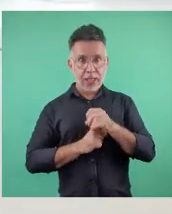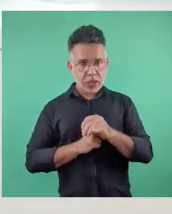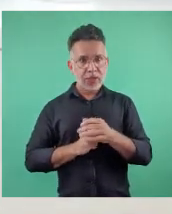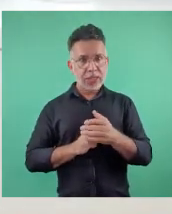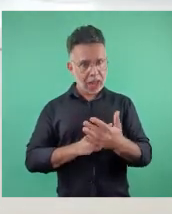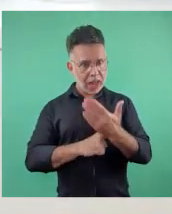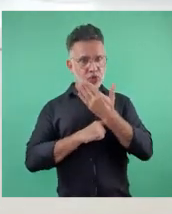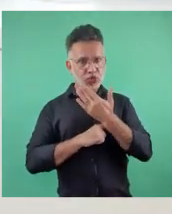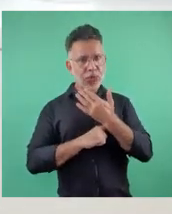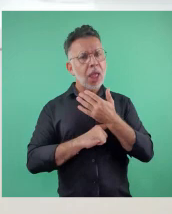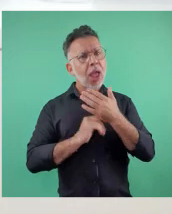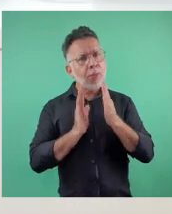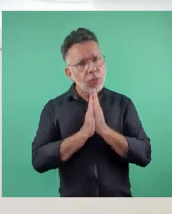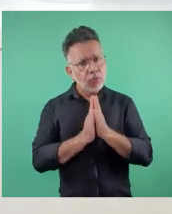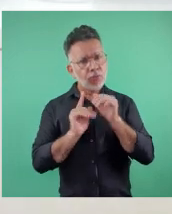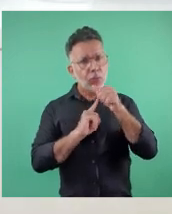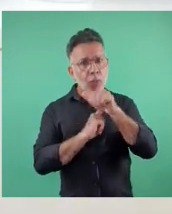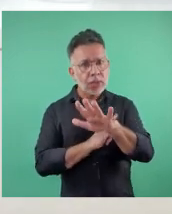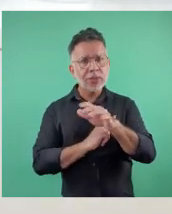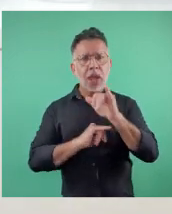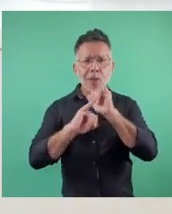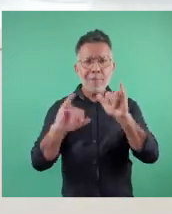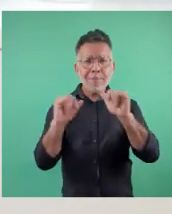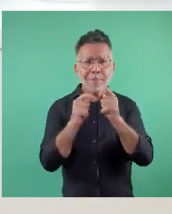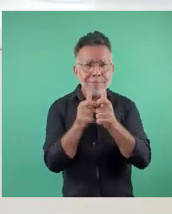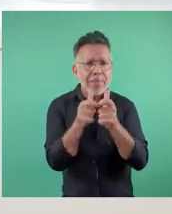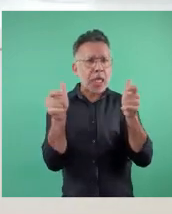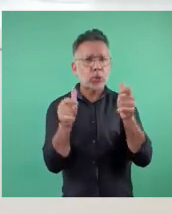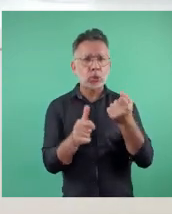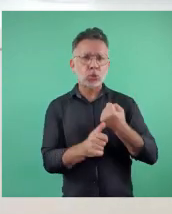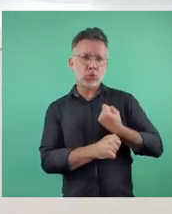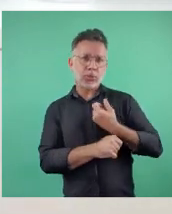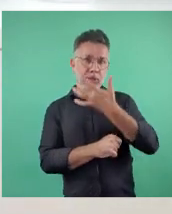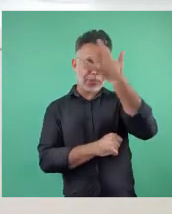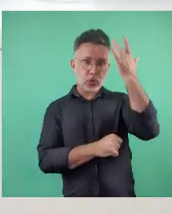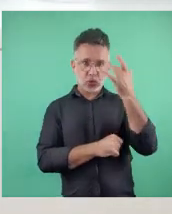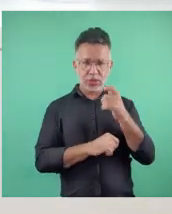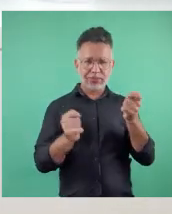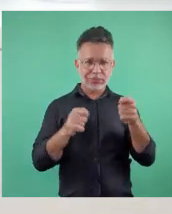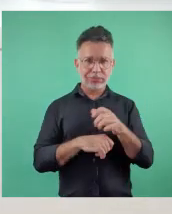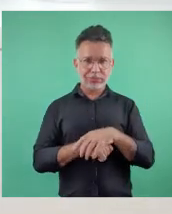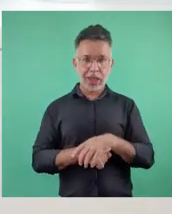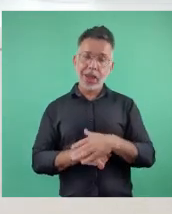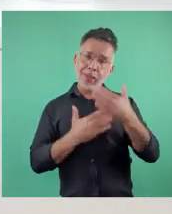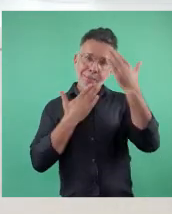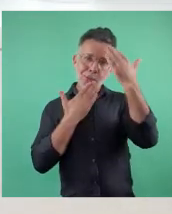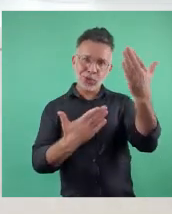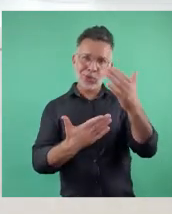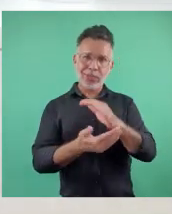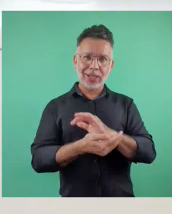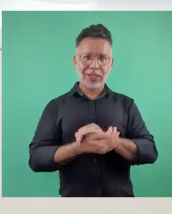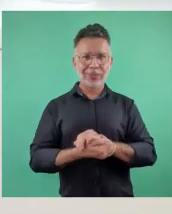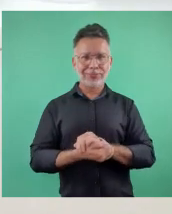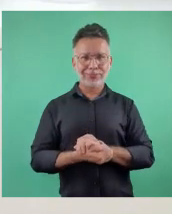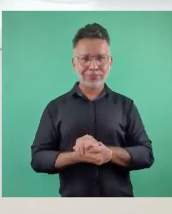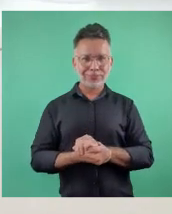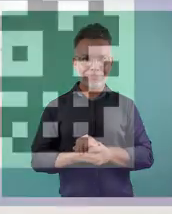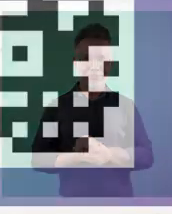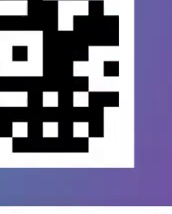causa, compartilhe essas informações com o maior número de pessoas possíveis. Muito obrigada.